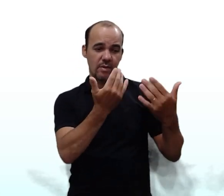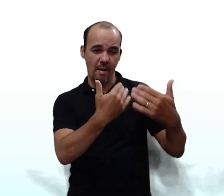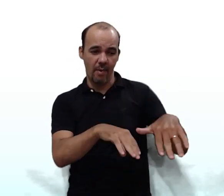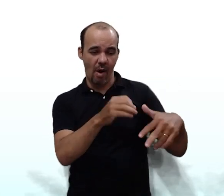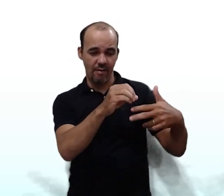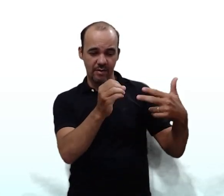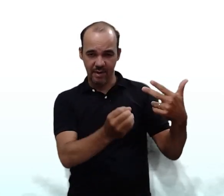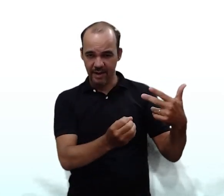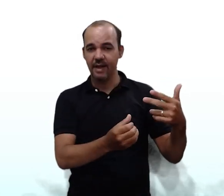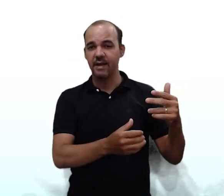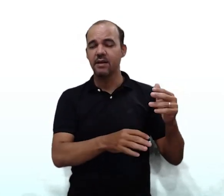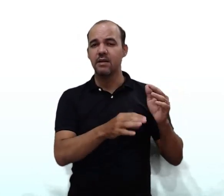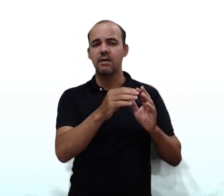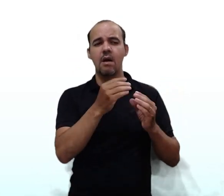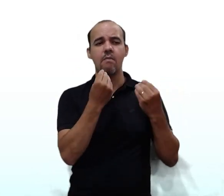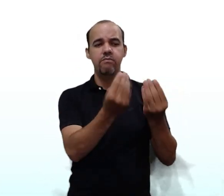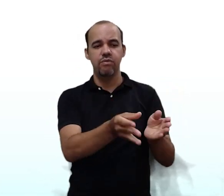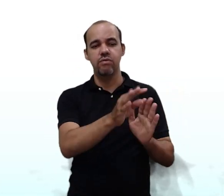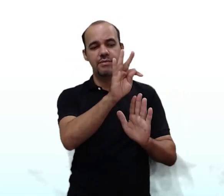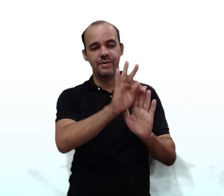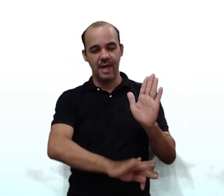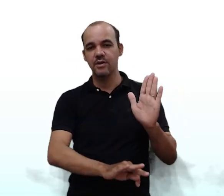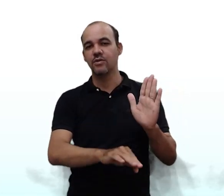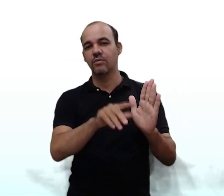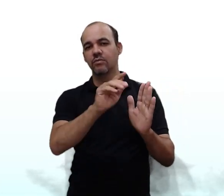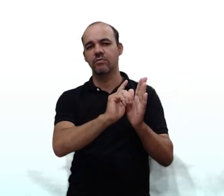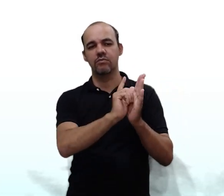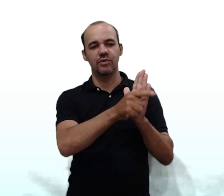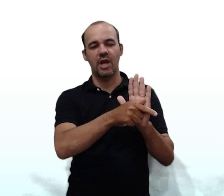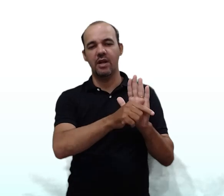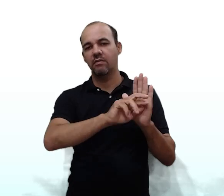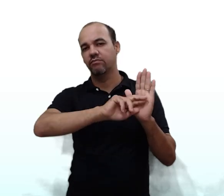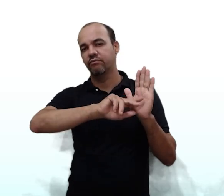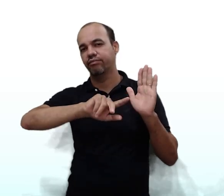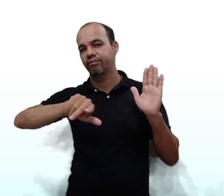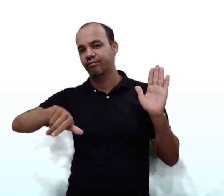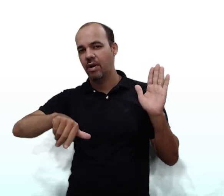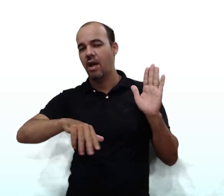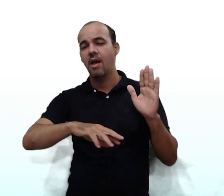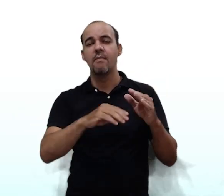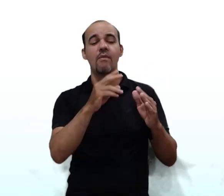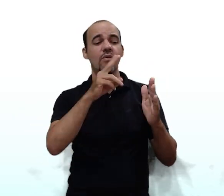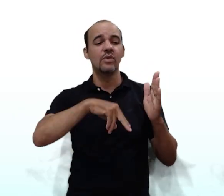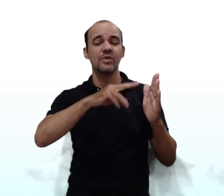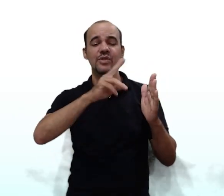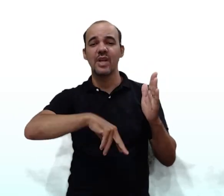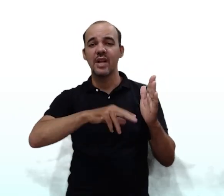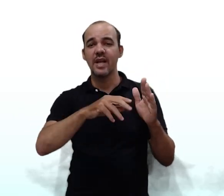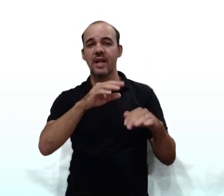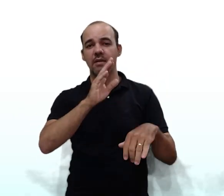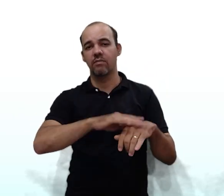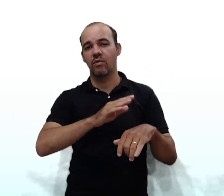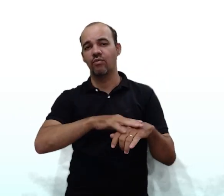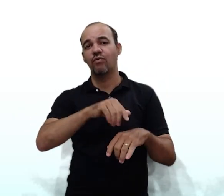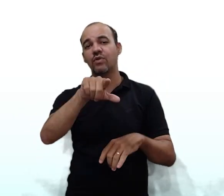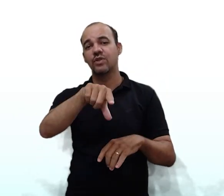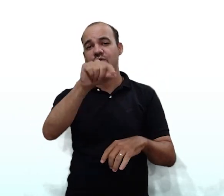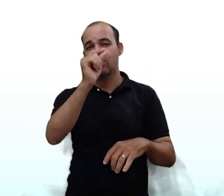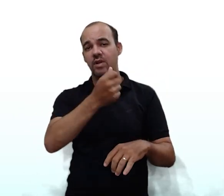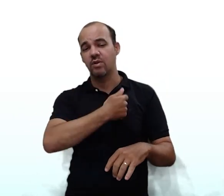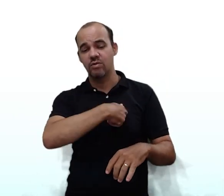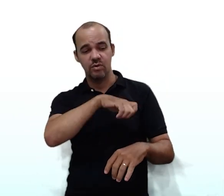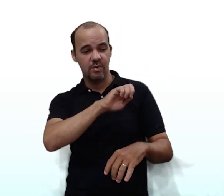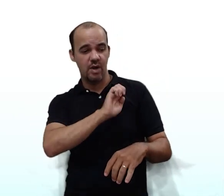textos ali de diferentes gêneros textuais. E o objetivo do Enem é que você leia aquele texto na língua que você optou. Lembra,